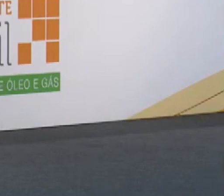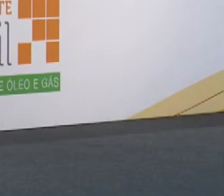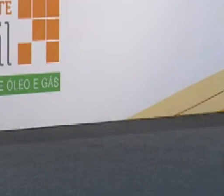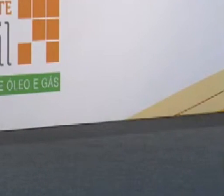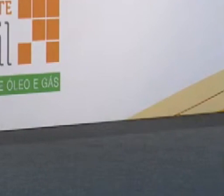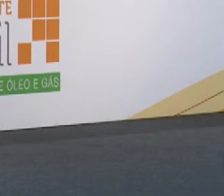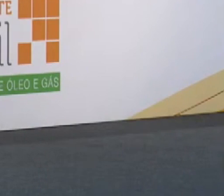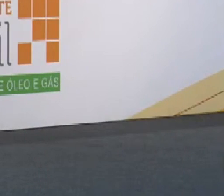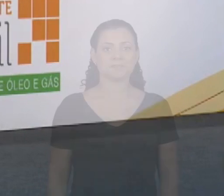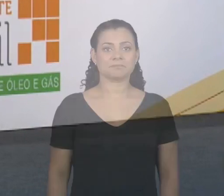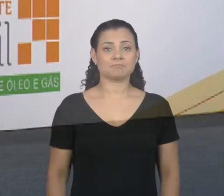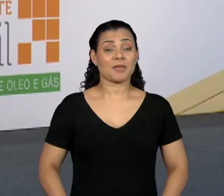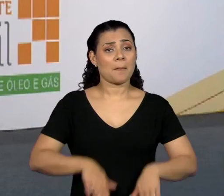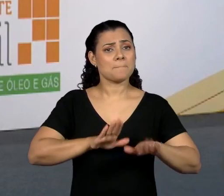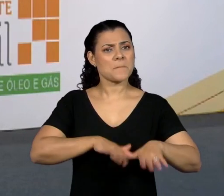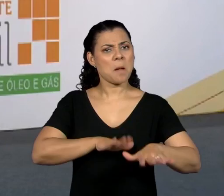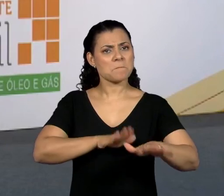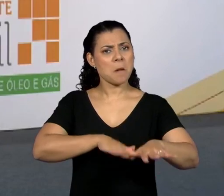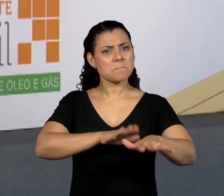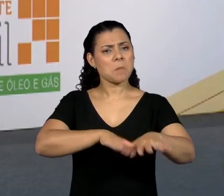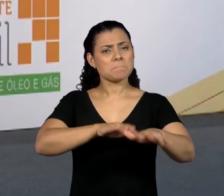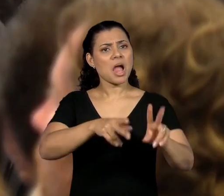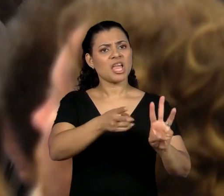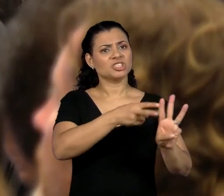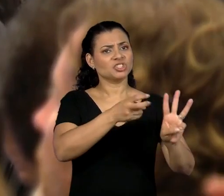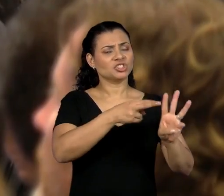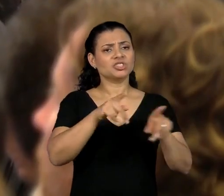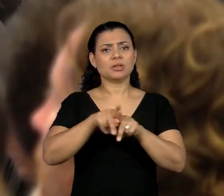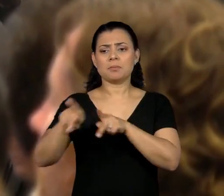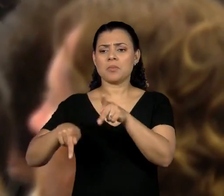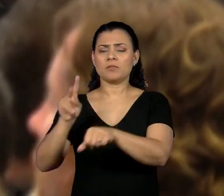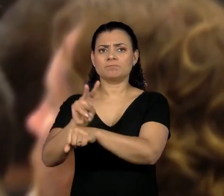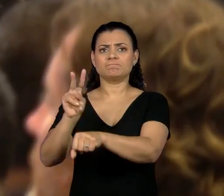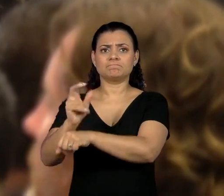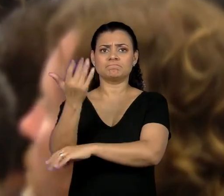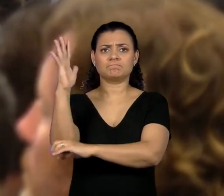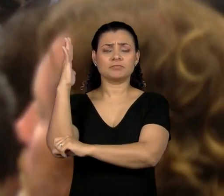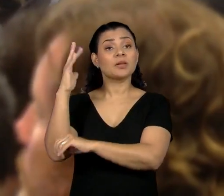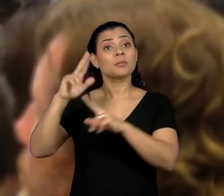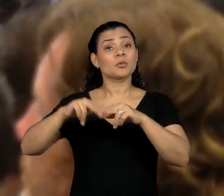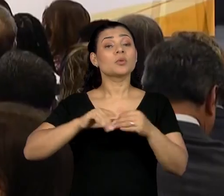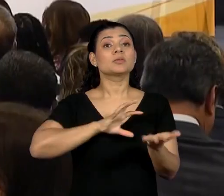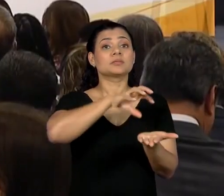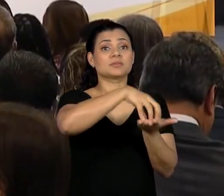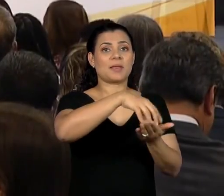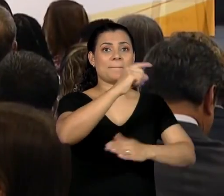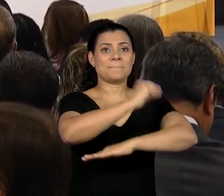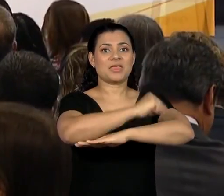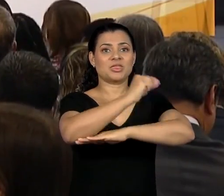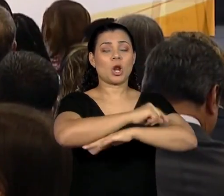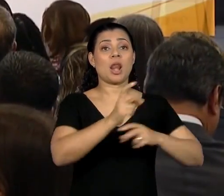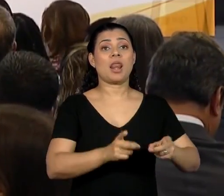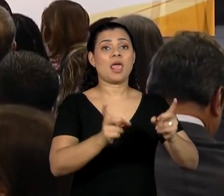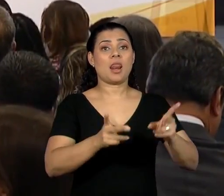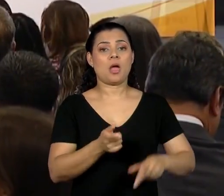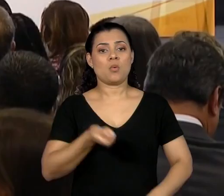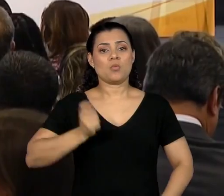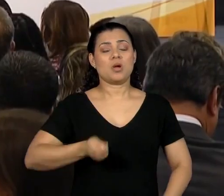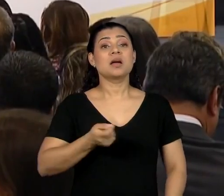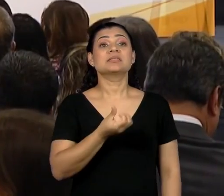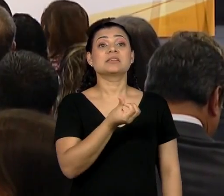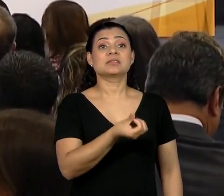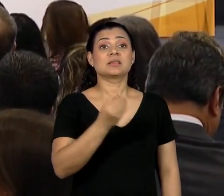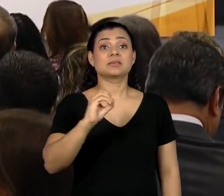Sob protesto de ambientalistas e povos indígenas, a Agência Nacional de Petróleo realizou leilão de